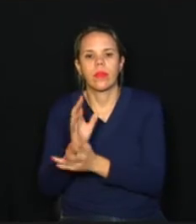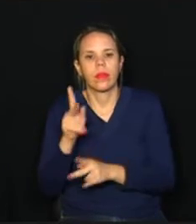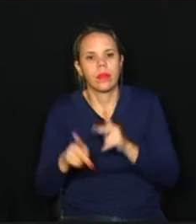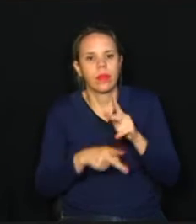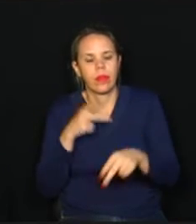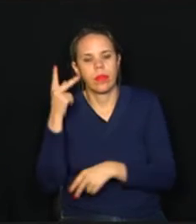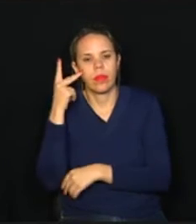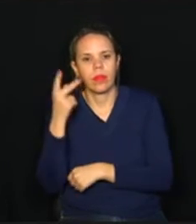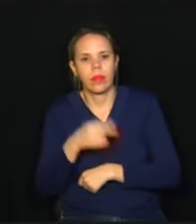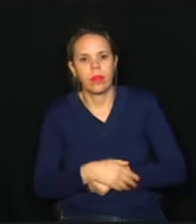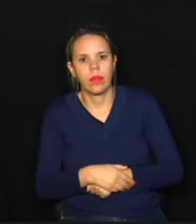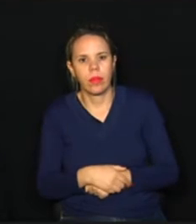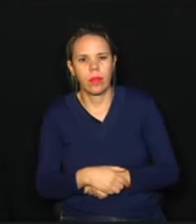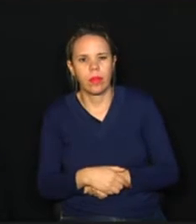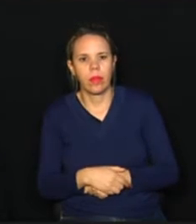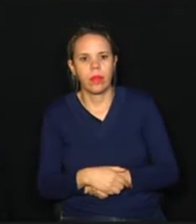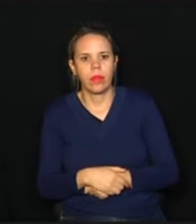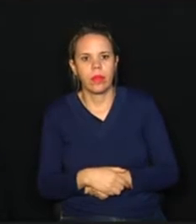paulista.